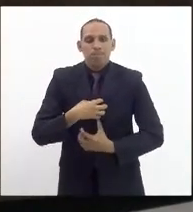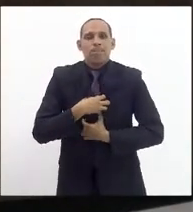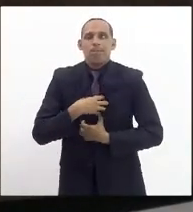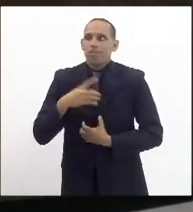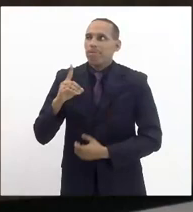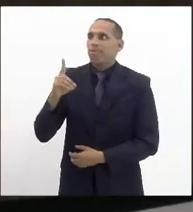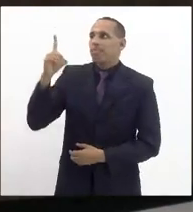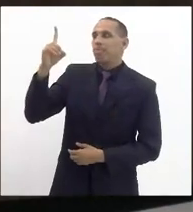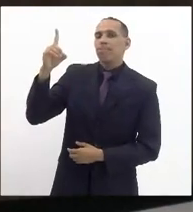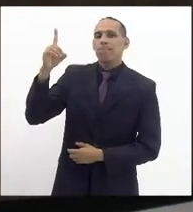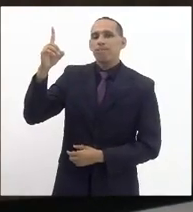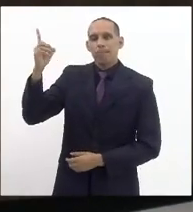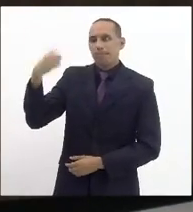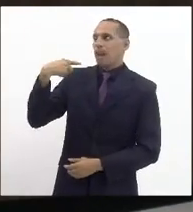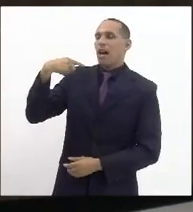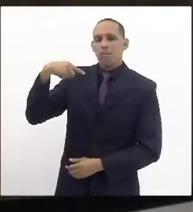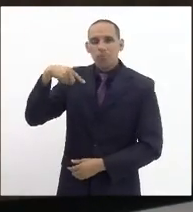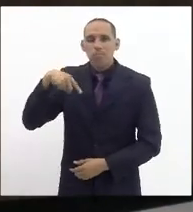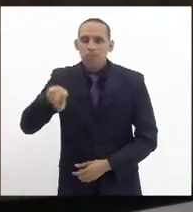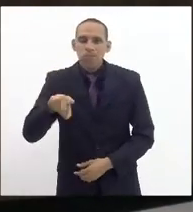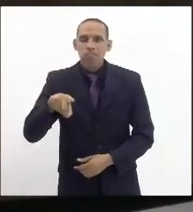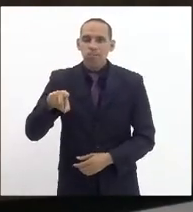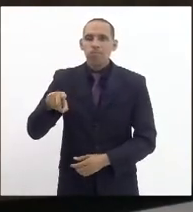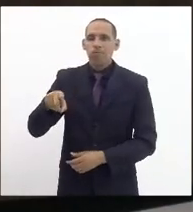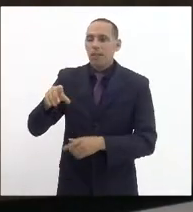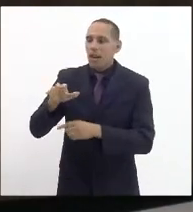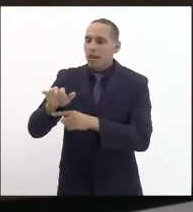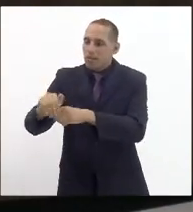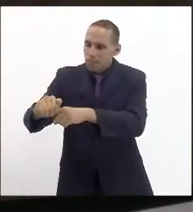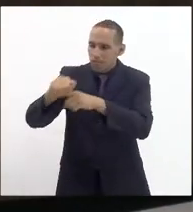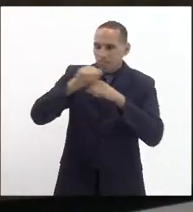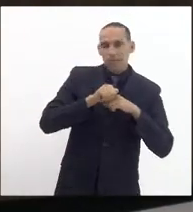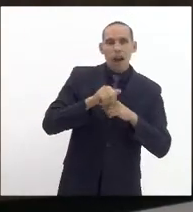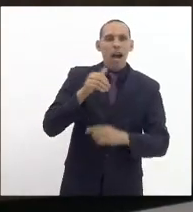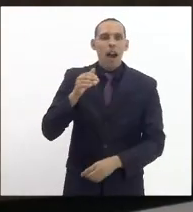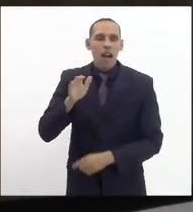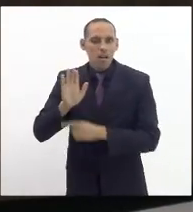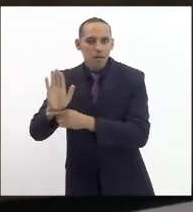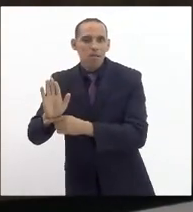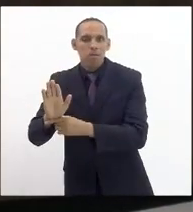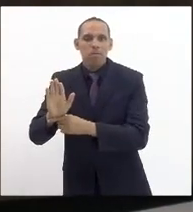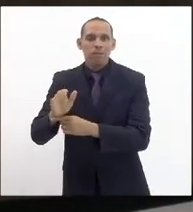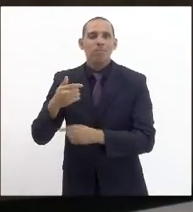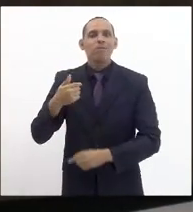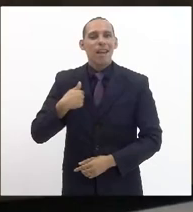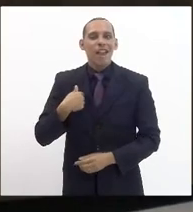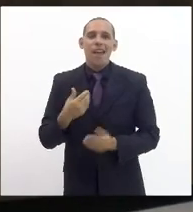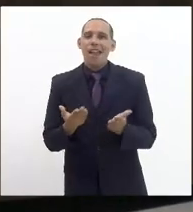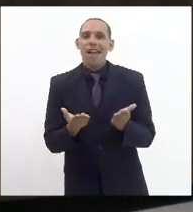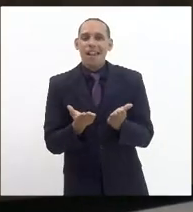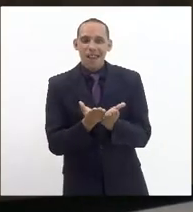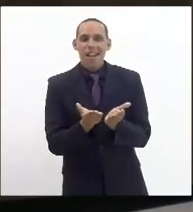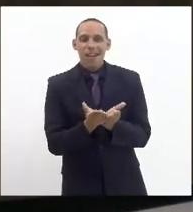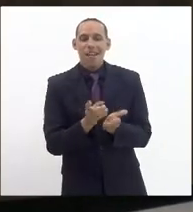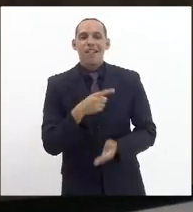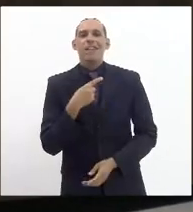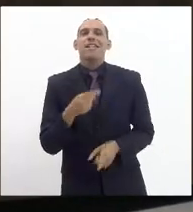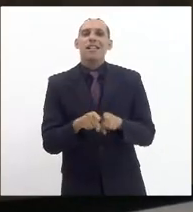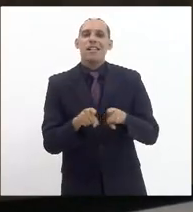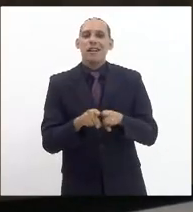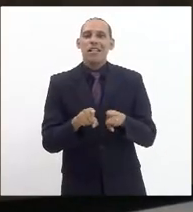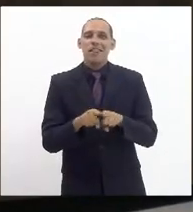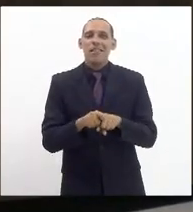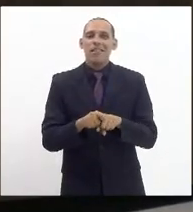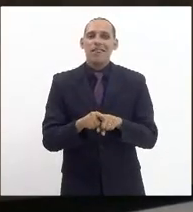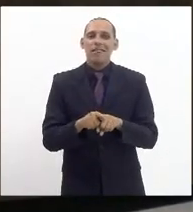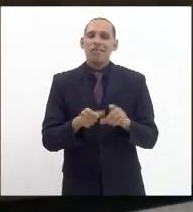Deus me mandou fazer o que eu fiz e salvar. Então, assim, como evangélica cristã que nós somos, eu sei que Deus